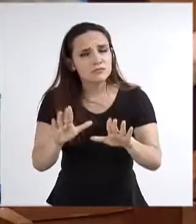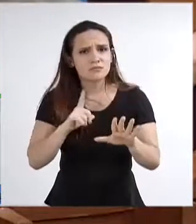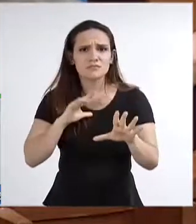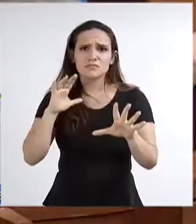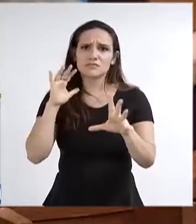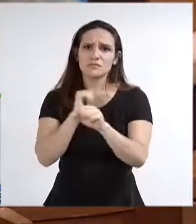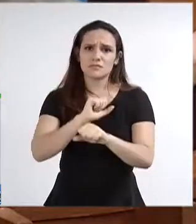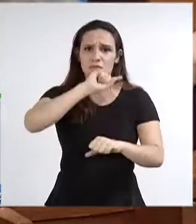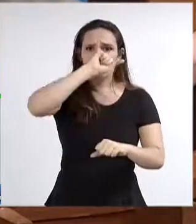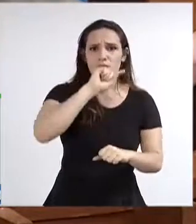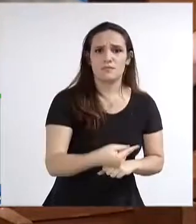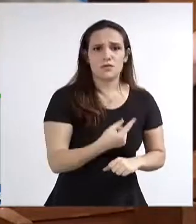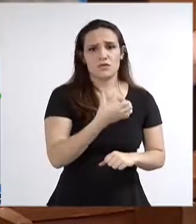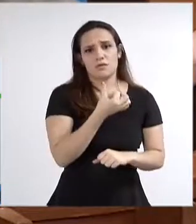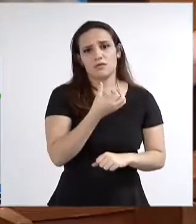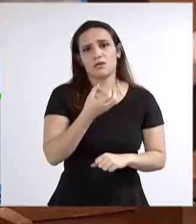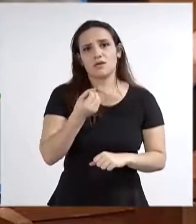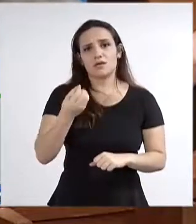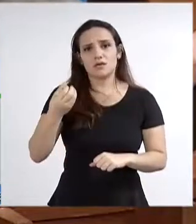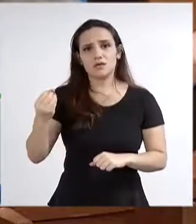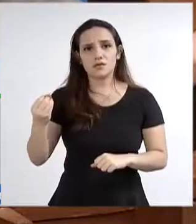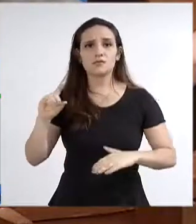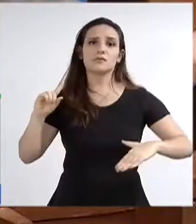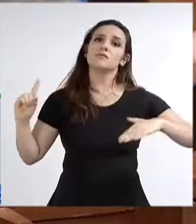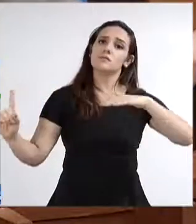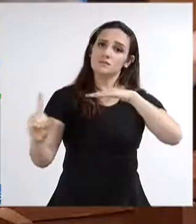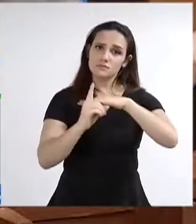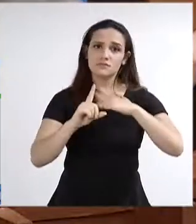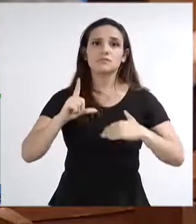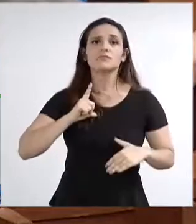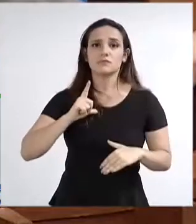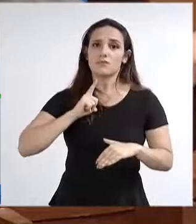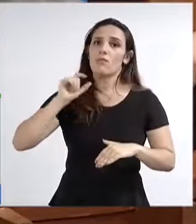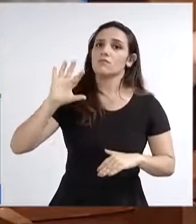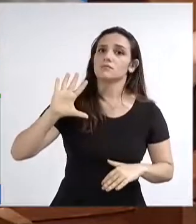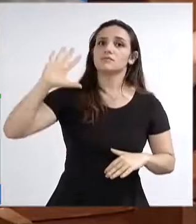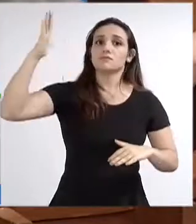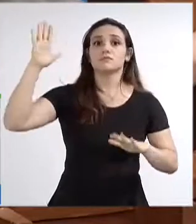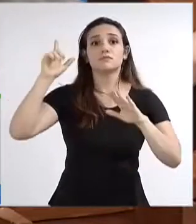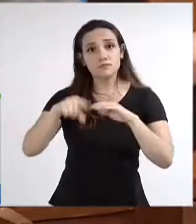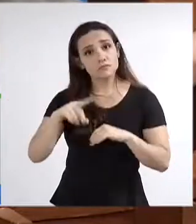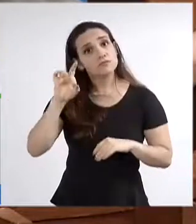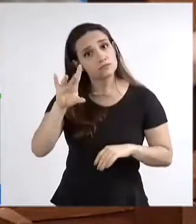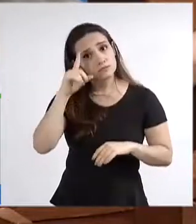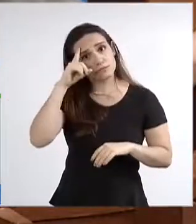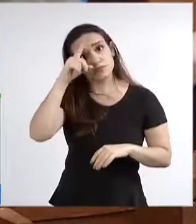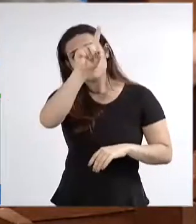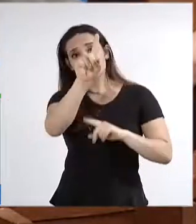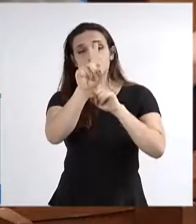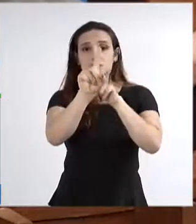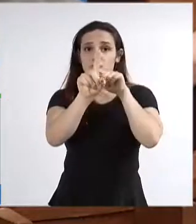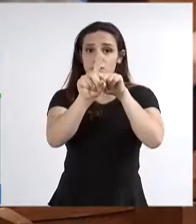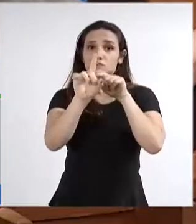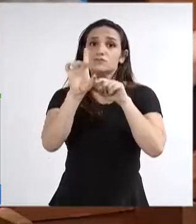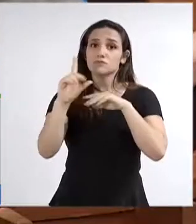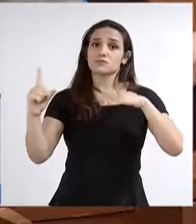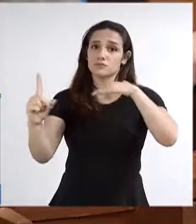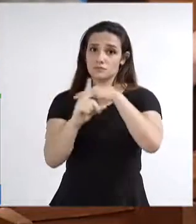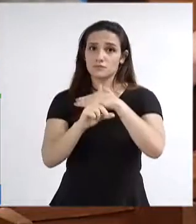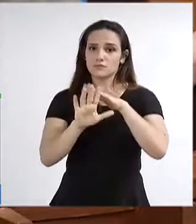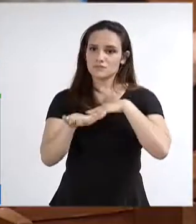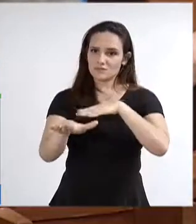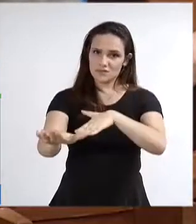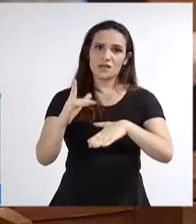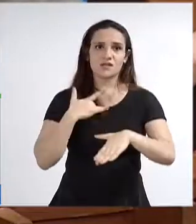de 1.600 atendimentos realizados no primeiro dia da caravana da saúde. Então, é